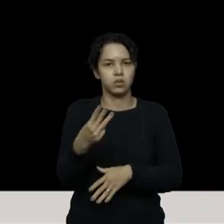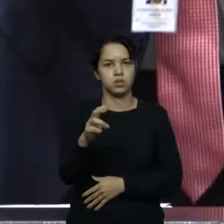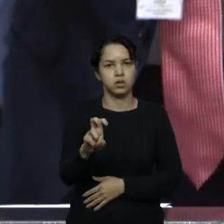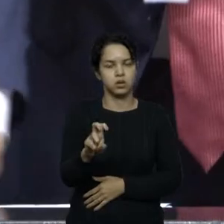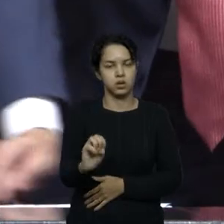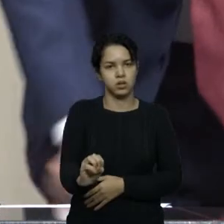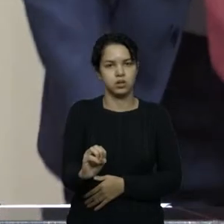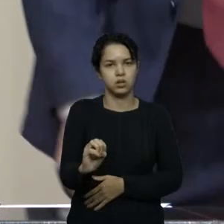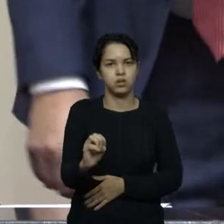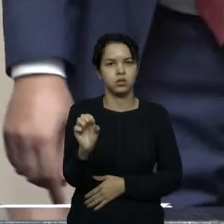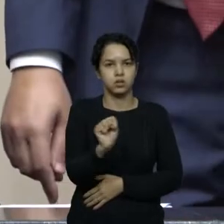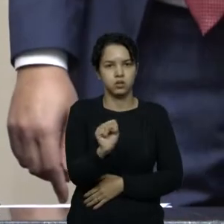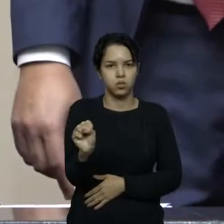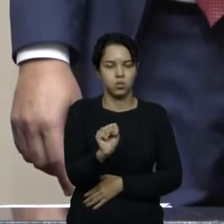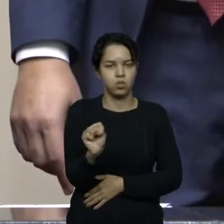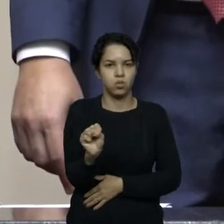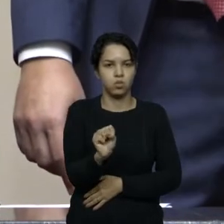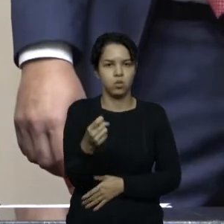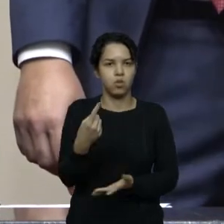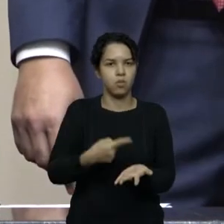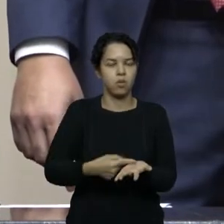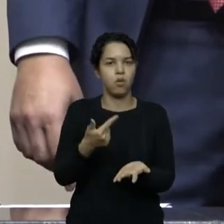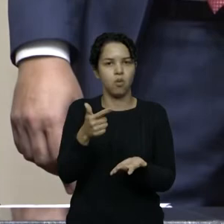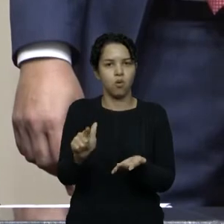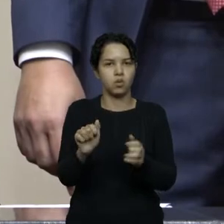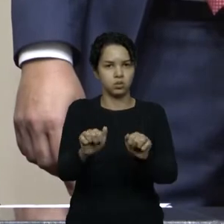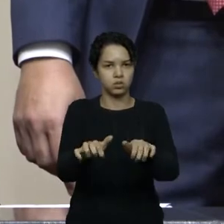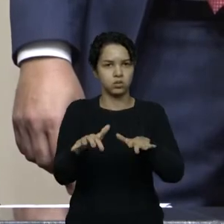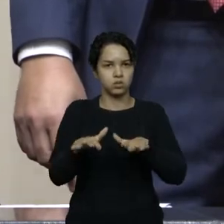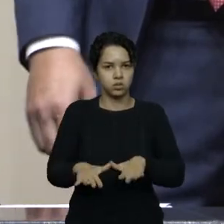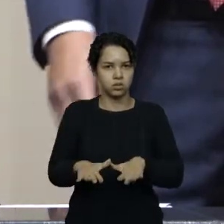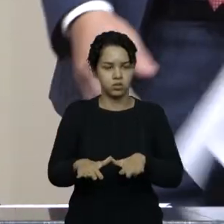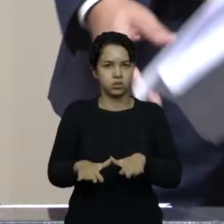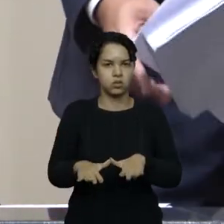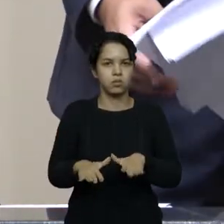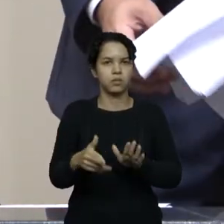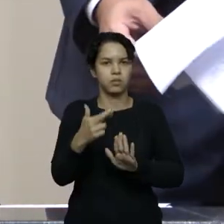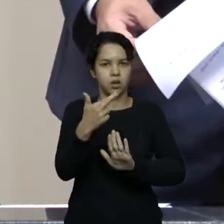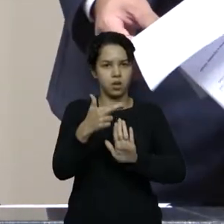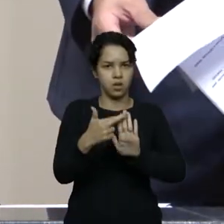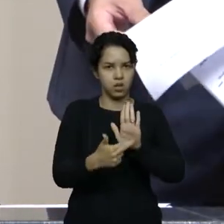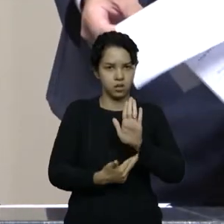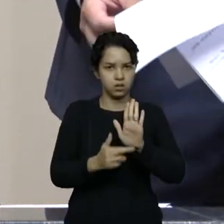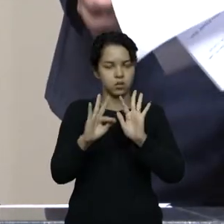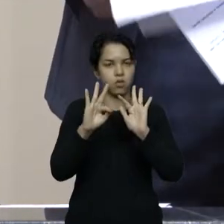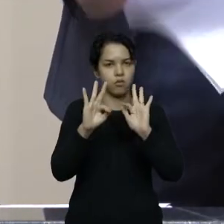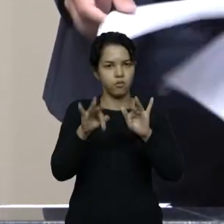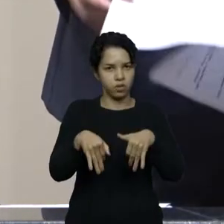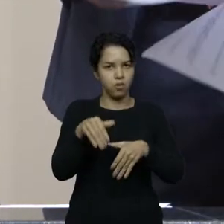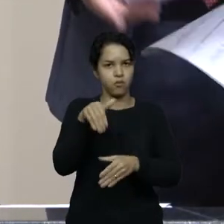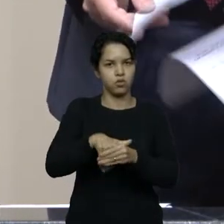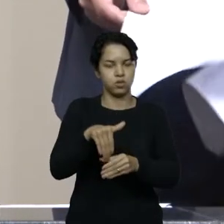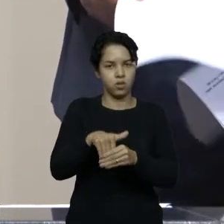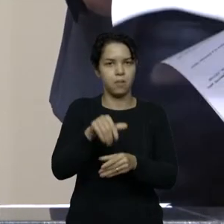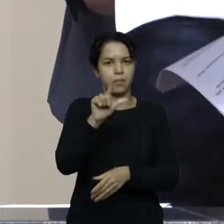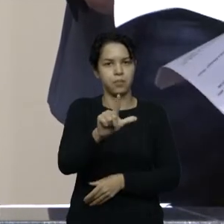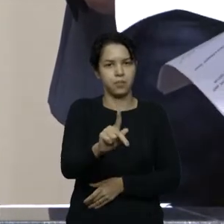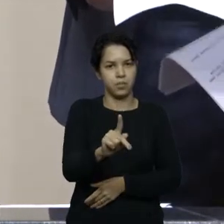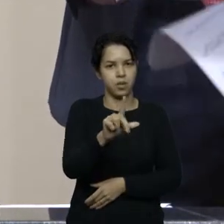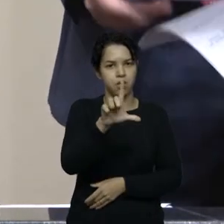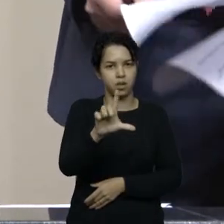para nós convocamos outra sessão para voltarmos a redação final do PLC